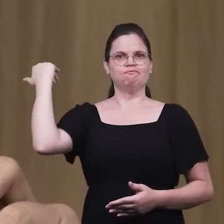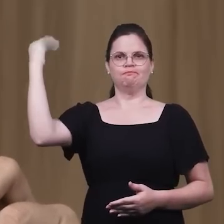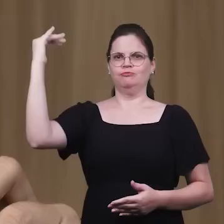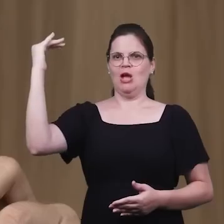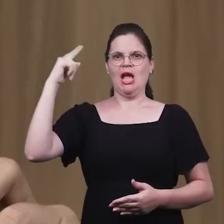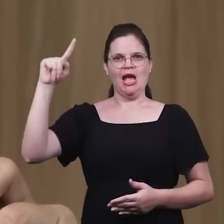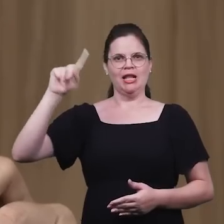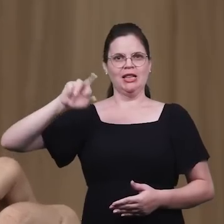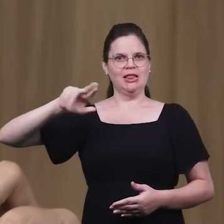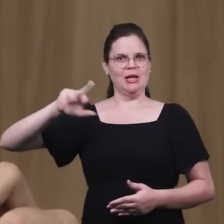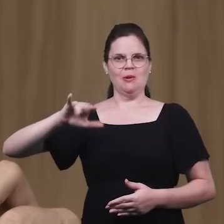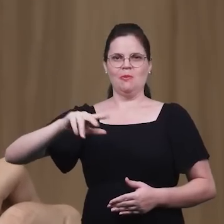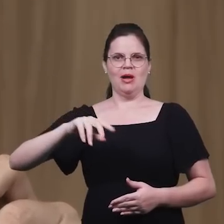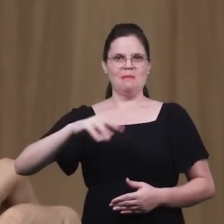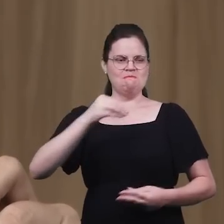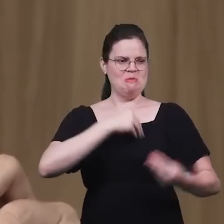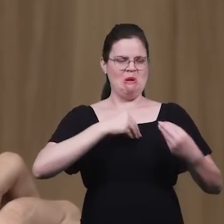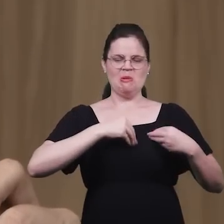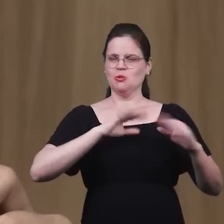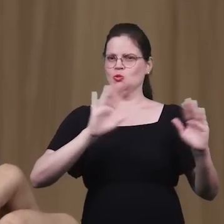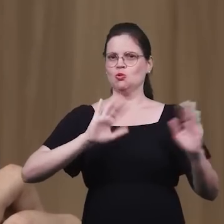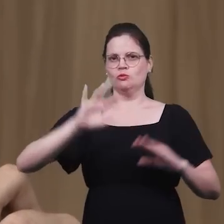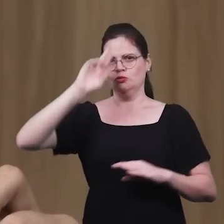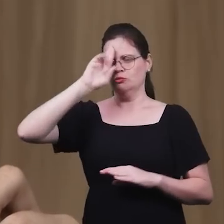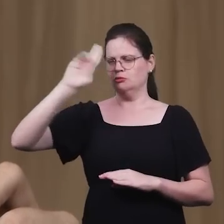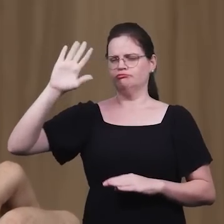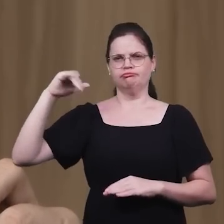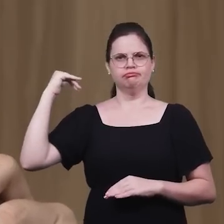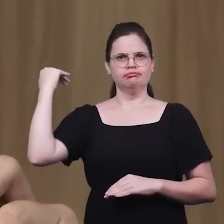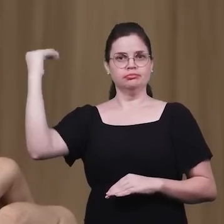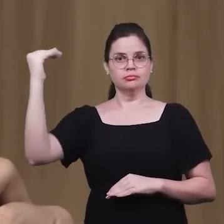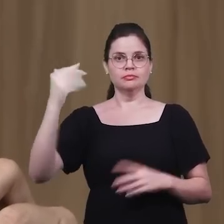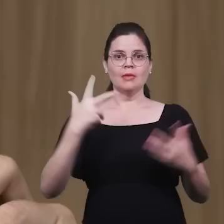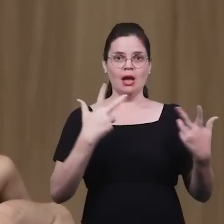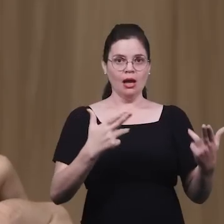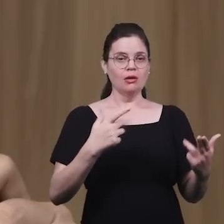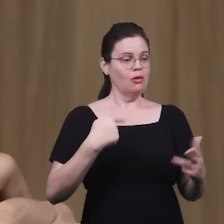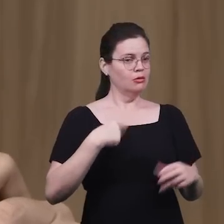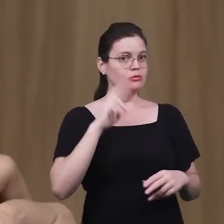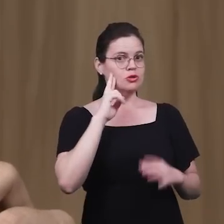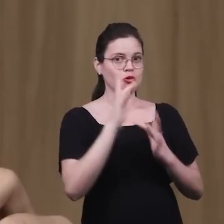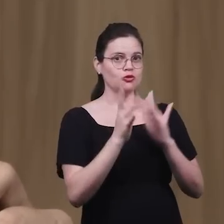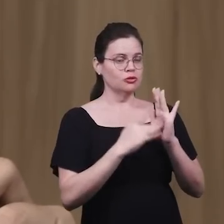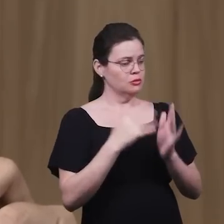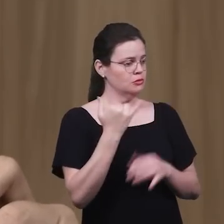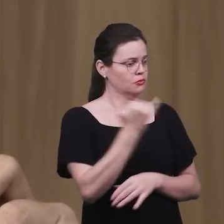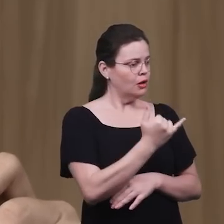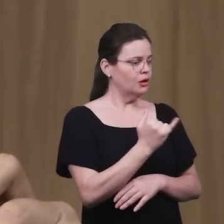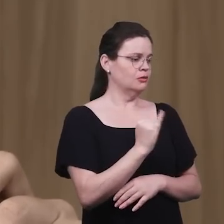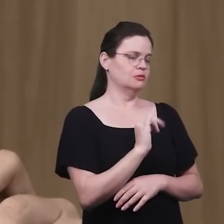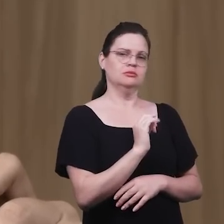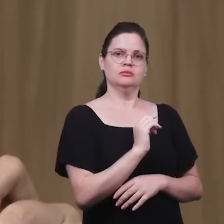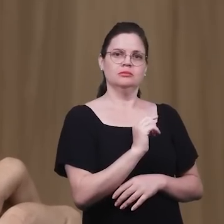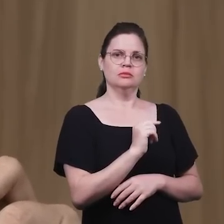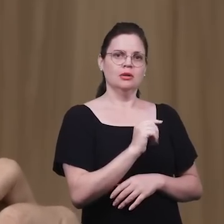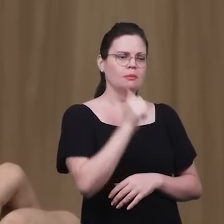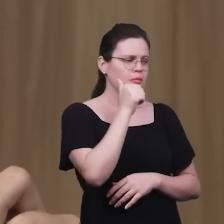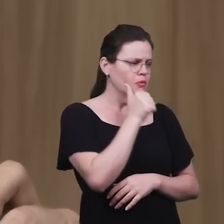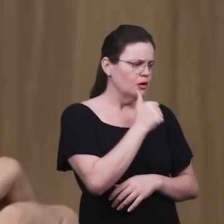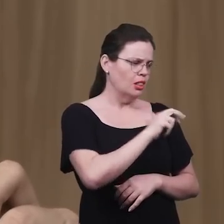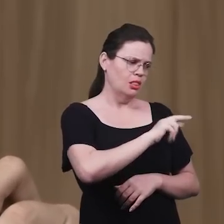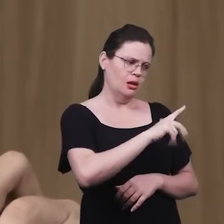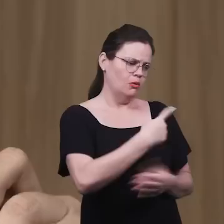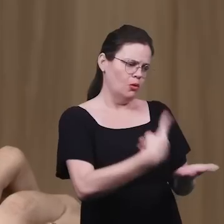imaculado. Ele não se contamina com nada disso. Mulher, que tenho eu contigo? Então foi um momento em que faltou vinho, mas depois nós vamos